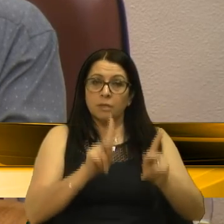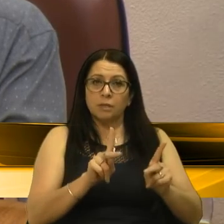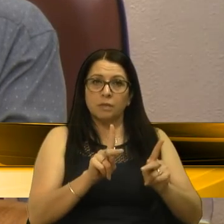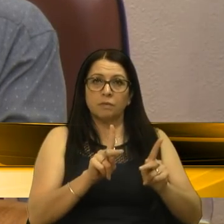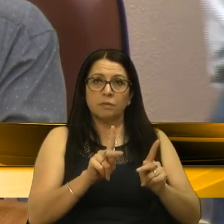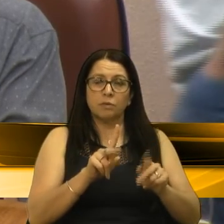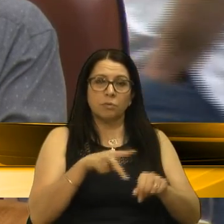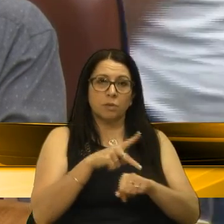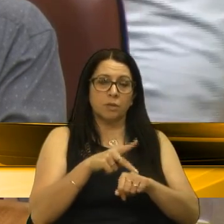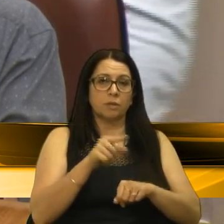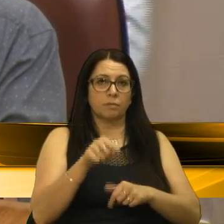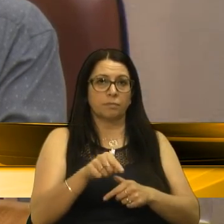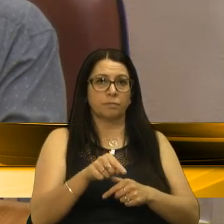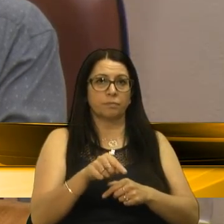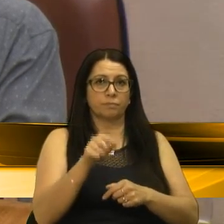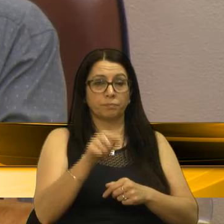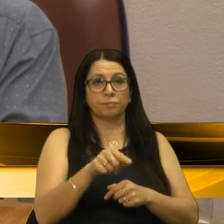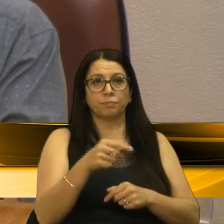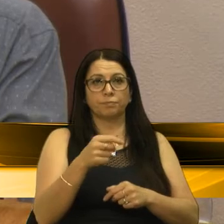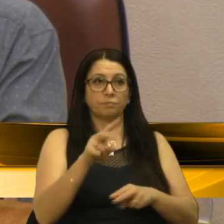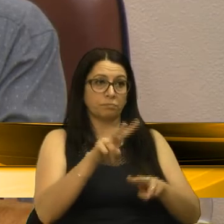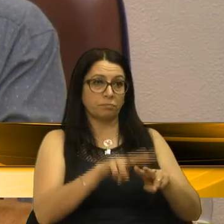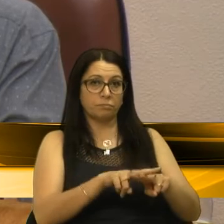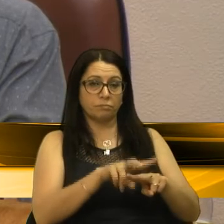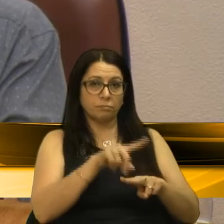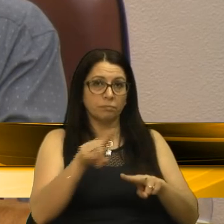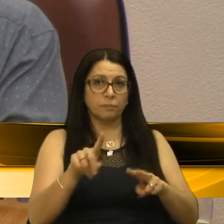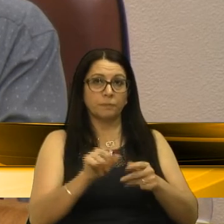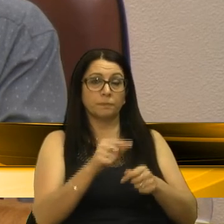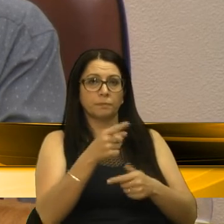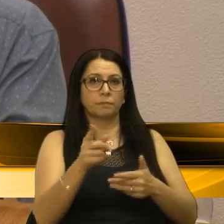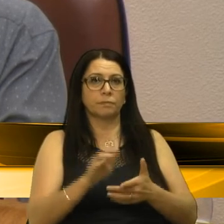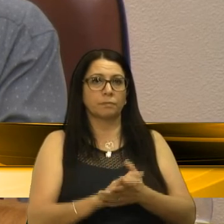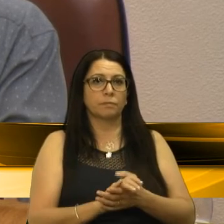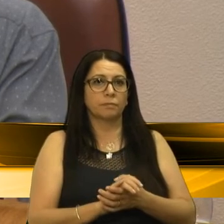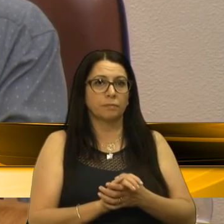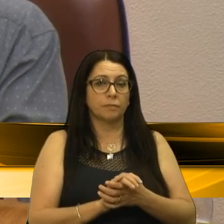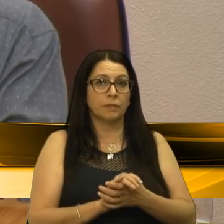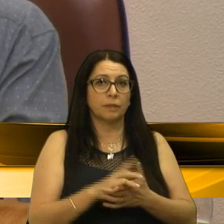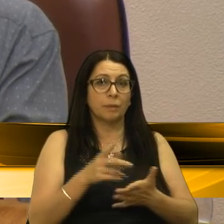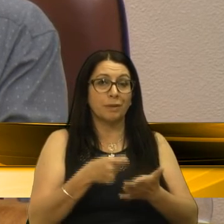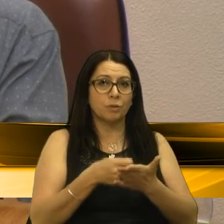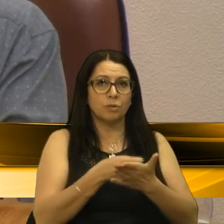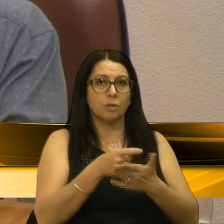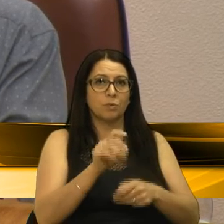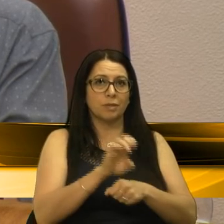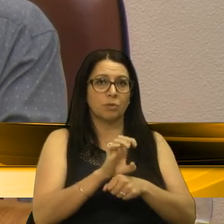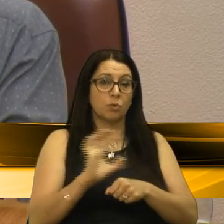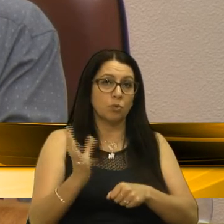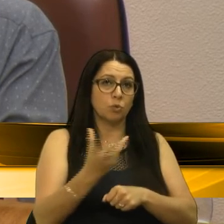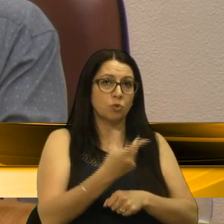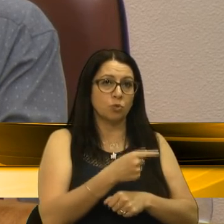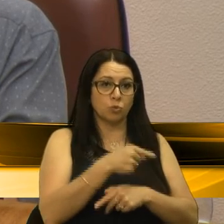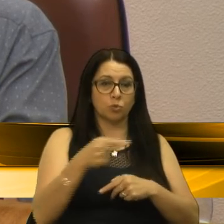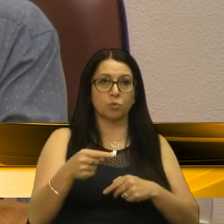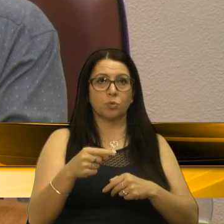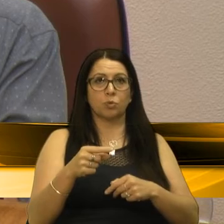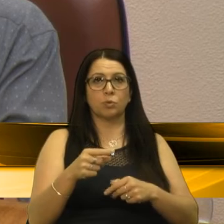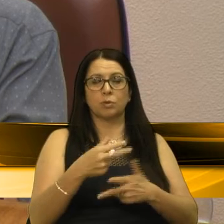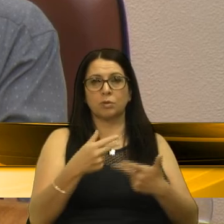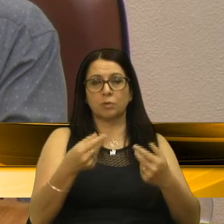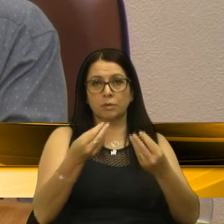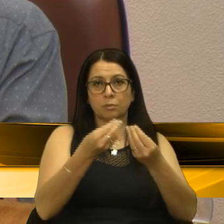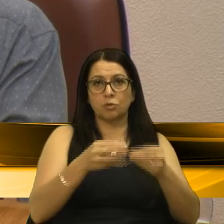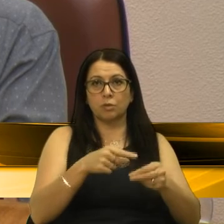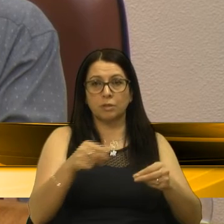União. 1. No caso do preso em estabelecimento prisional estadual, todos os agravos de danos ocorridos